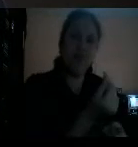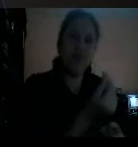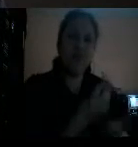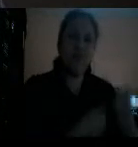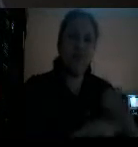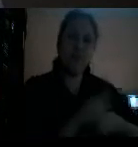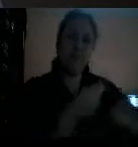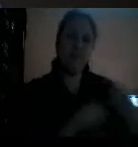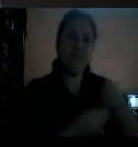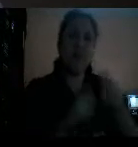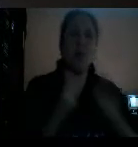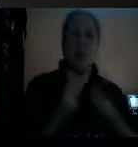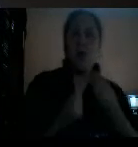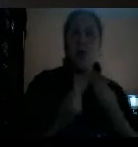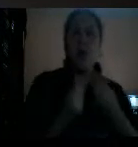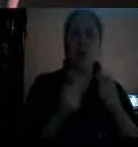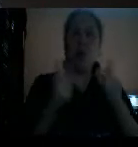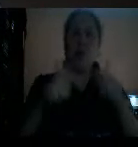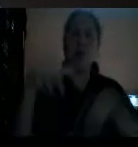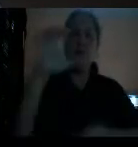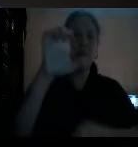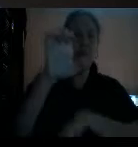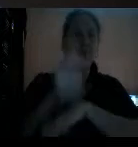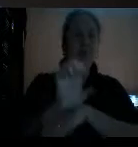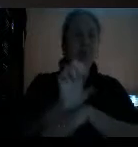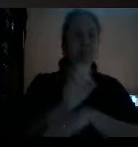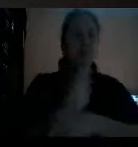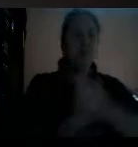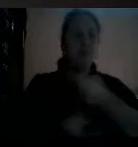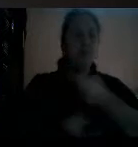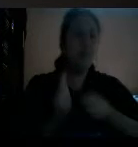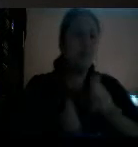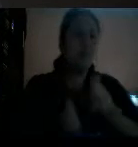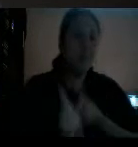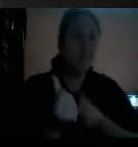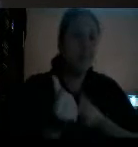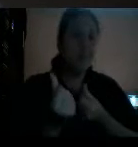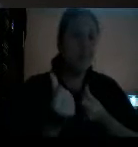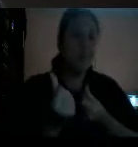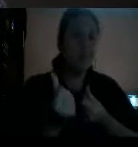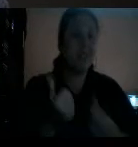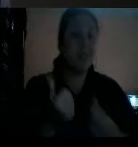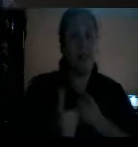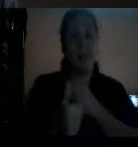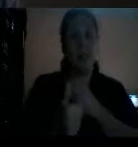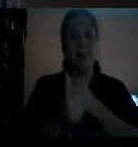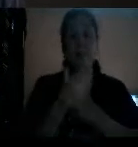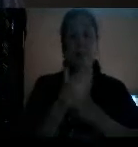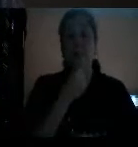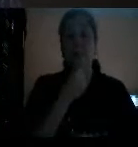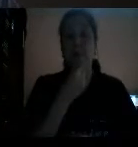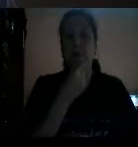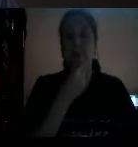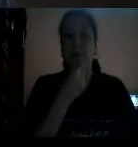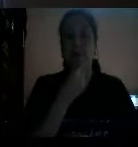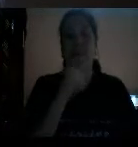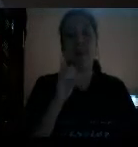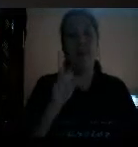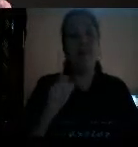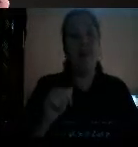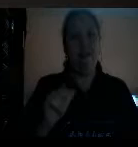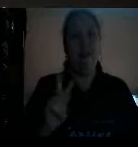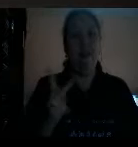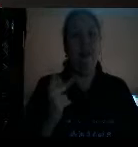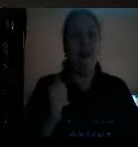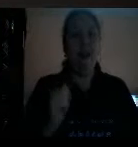primeiro grande cara a fazer isso, como eu já disse antes, foi o senhor Hatzel. Beleza? Ele vai propor algumas análises. Ok?